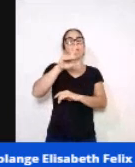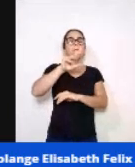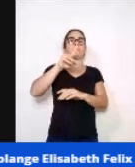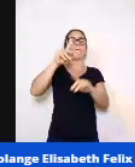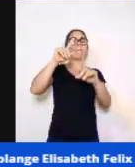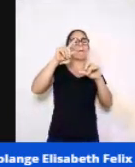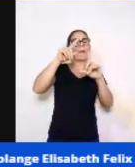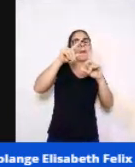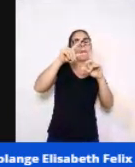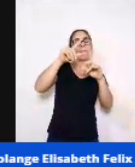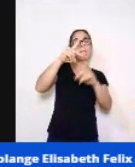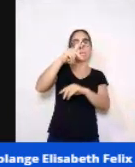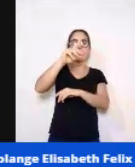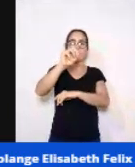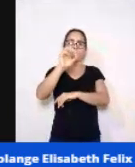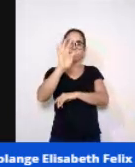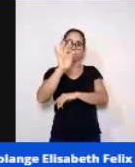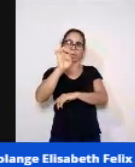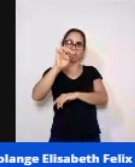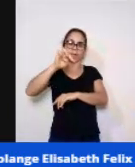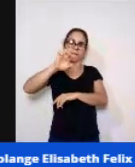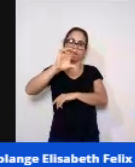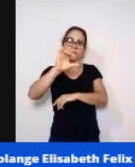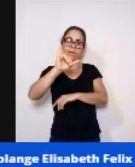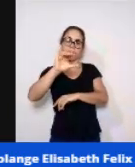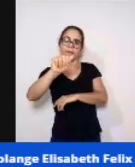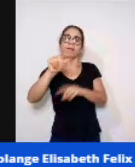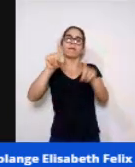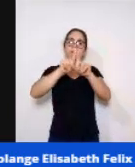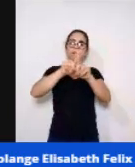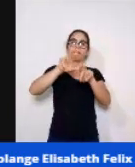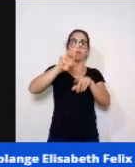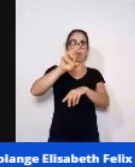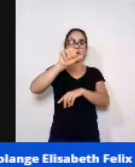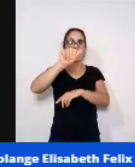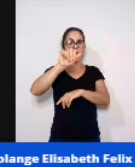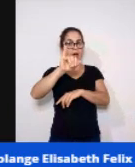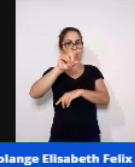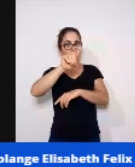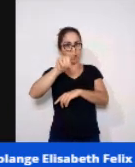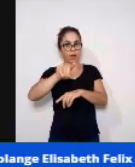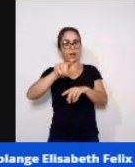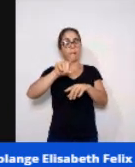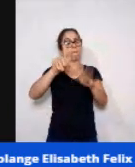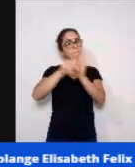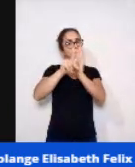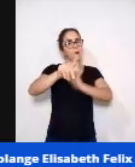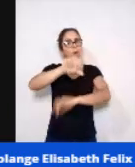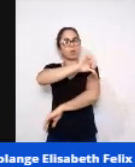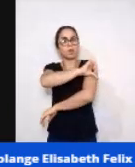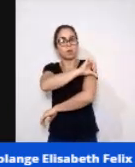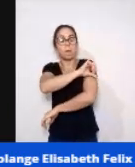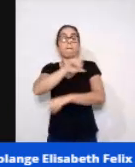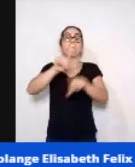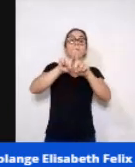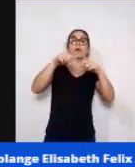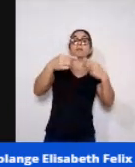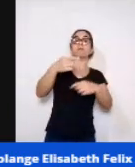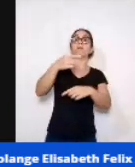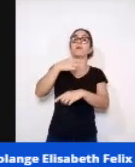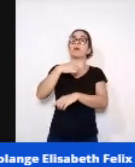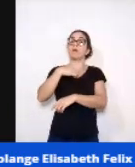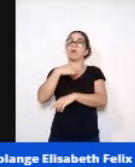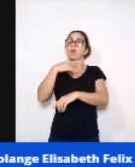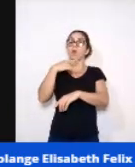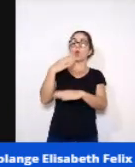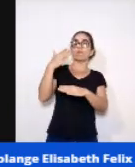conceito específico do 9º ano. Mas para eu, aluno, chegar em propriedades de potência e propriedades de